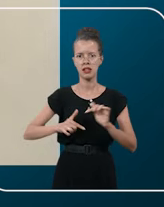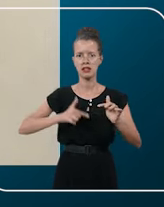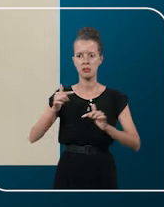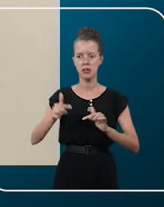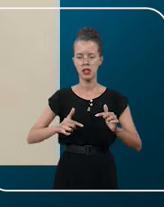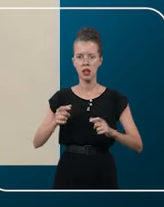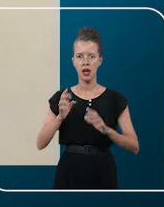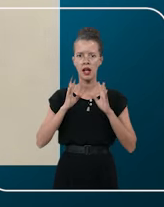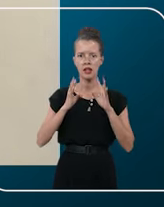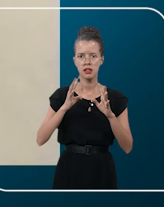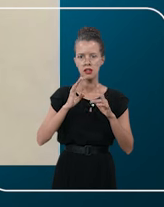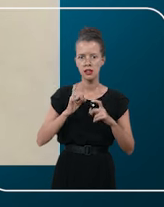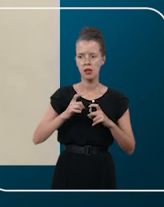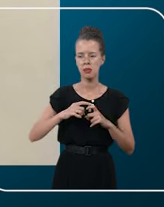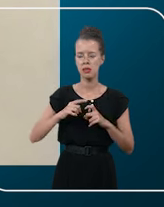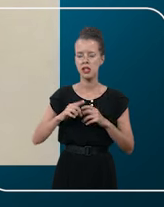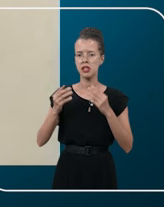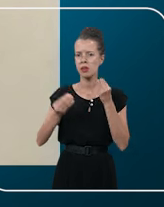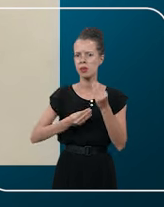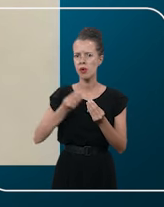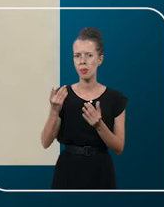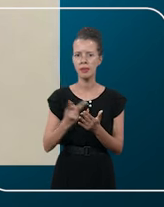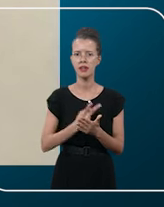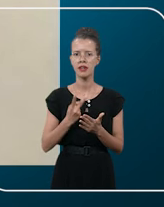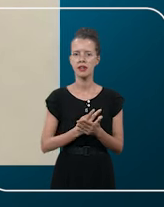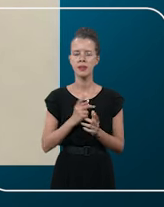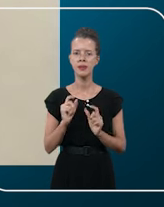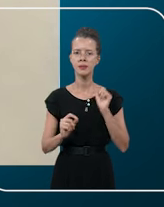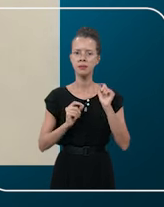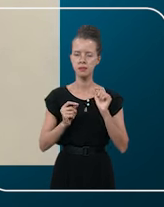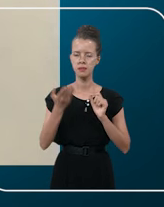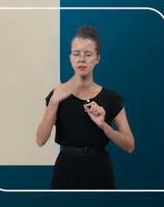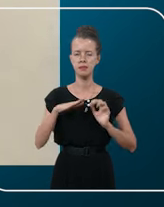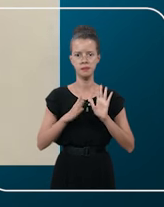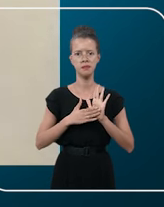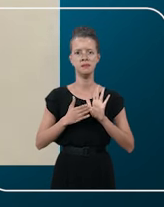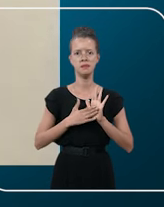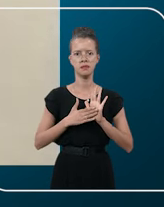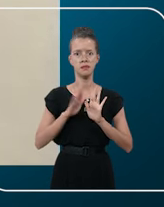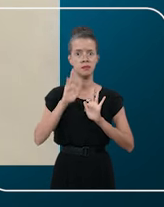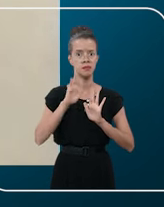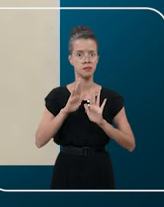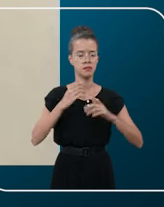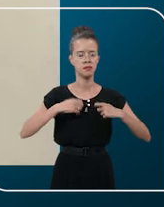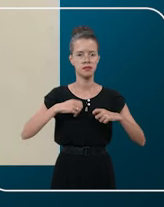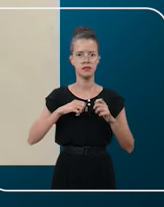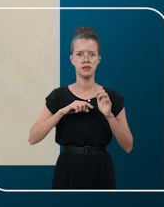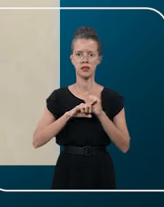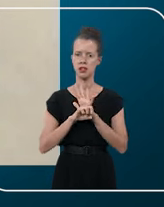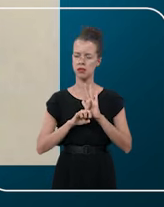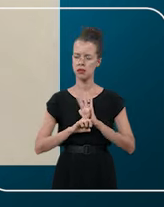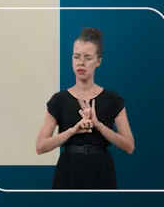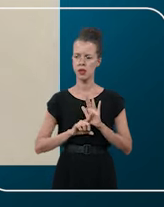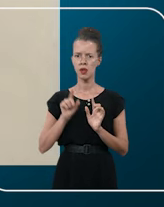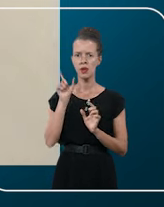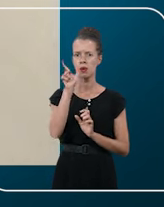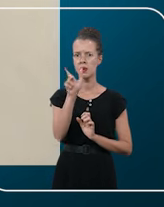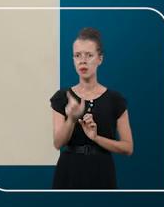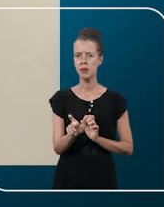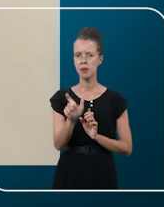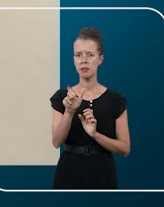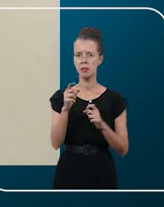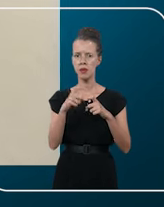defeito na prestação do serviço, ele depende de analisar se o ato do médico e da equipe médica foi um